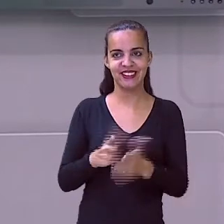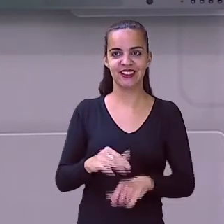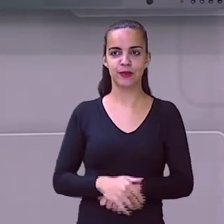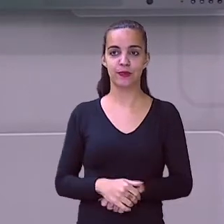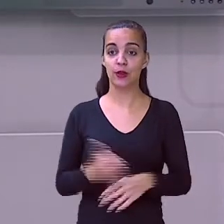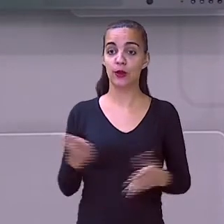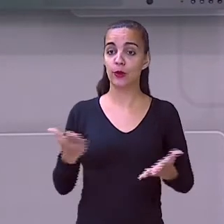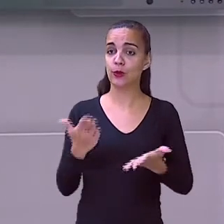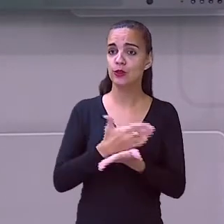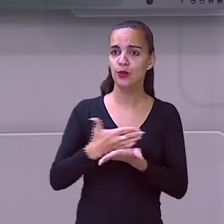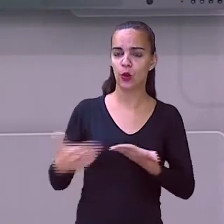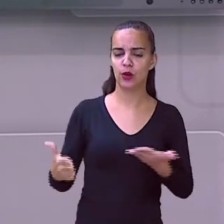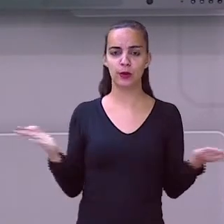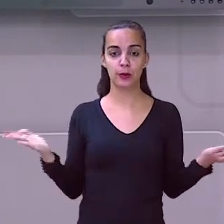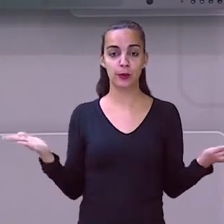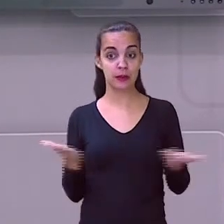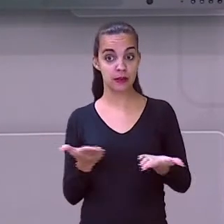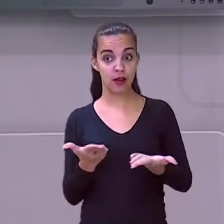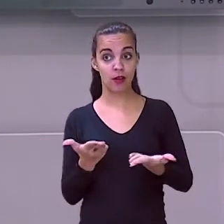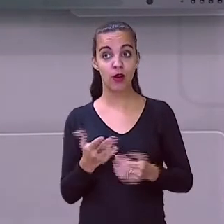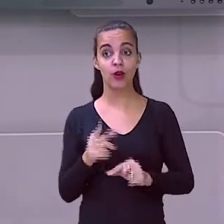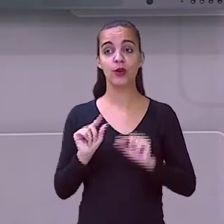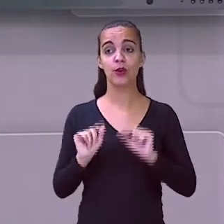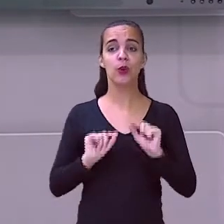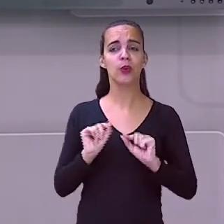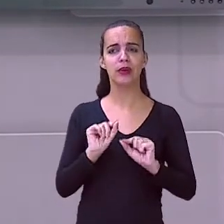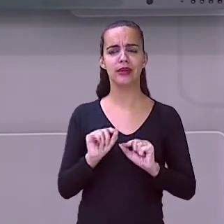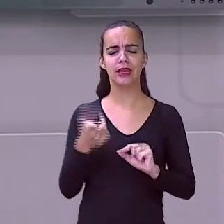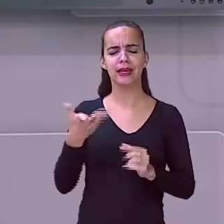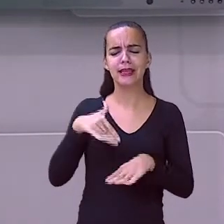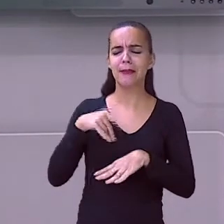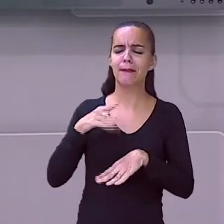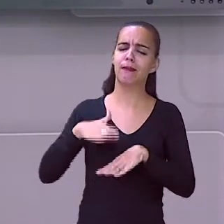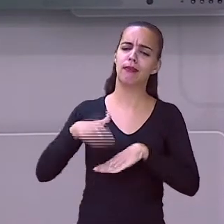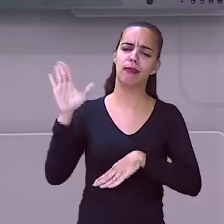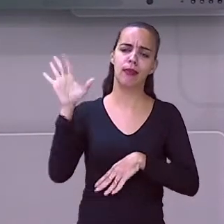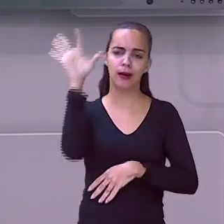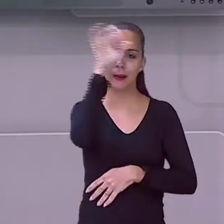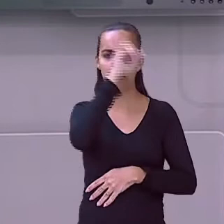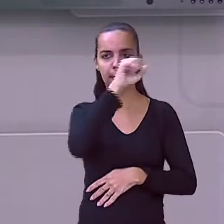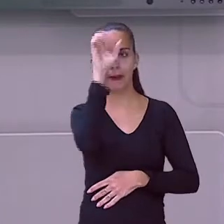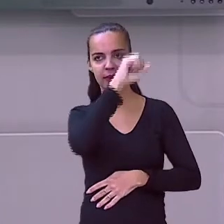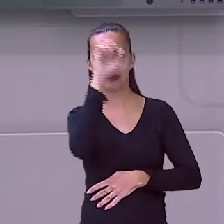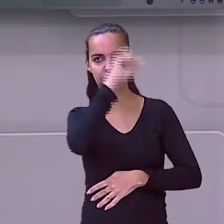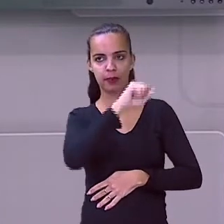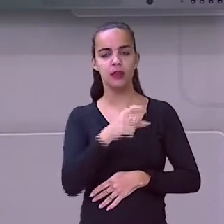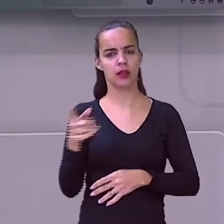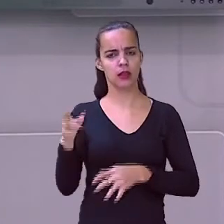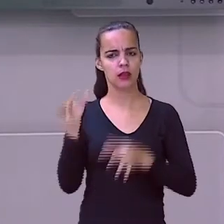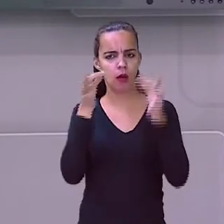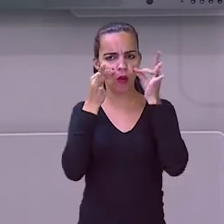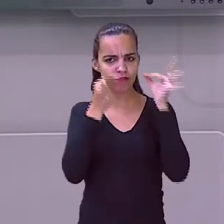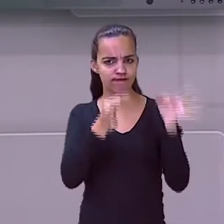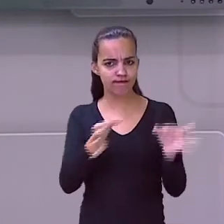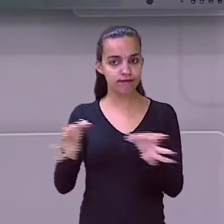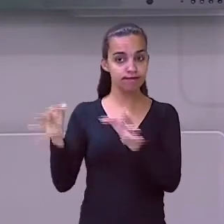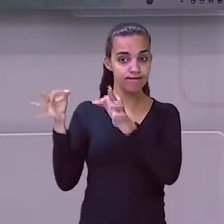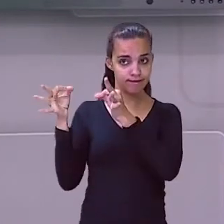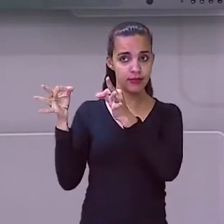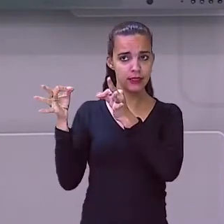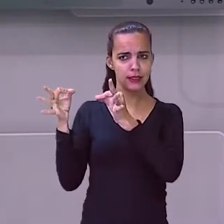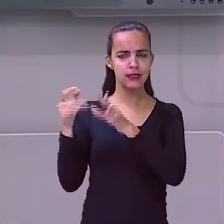nós começaremos agora. E temos muito a aprender. Então, atenção,